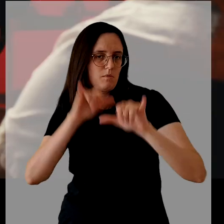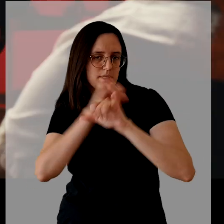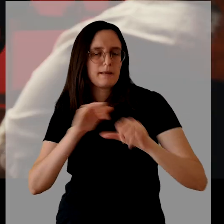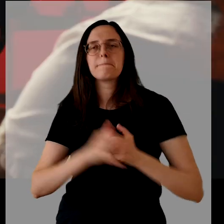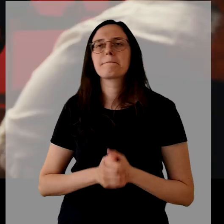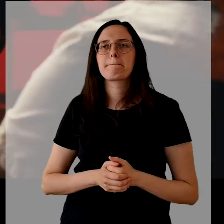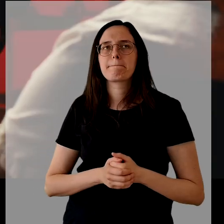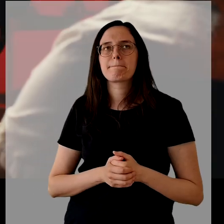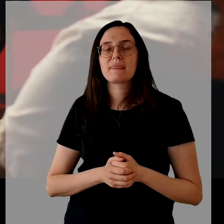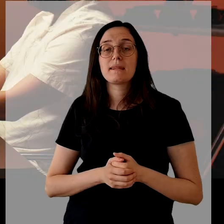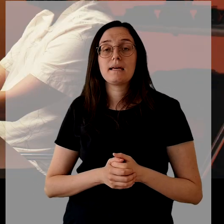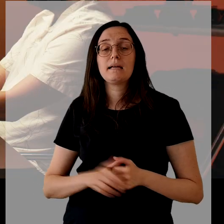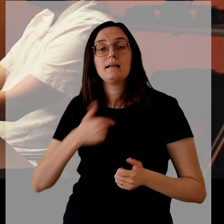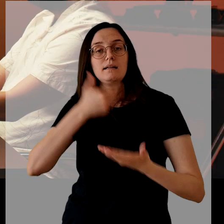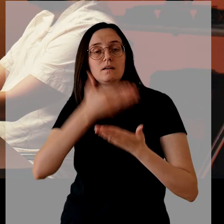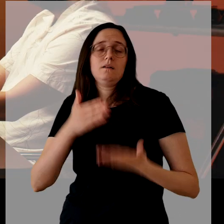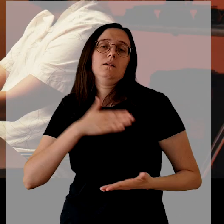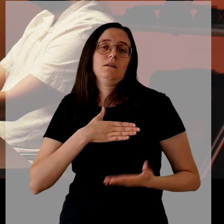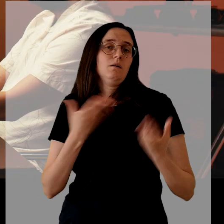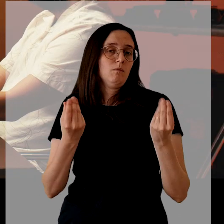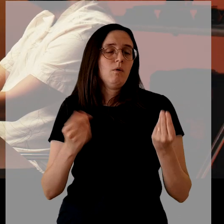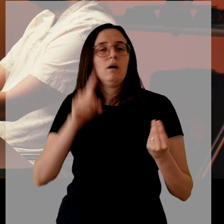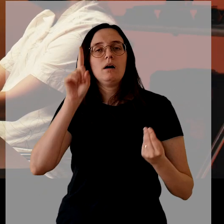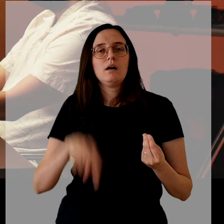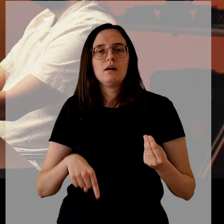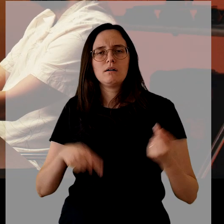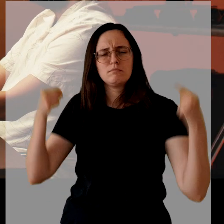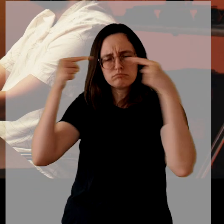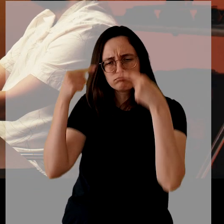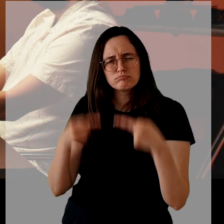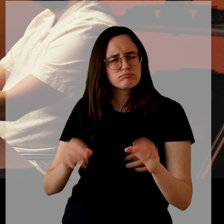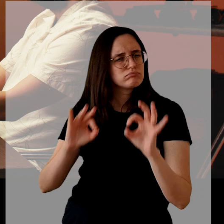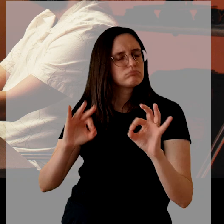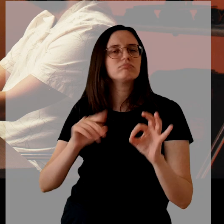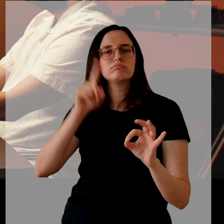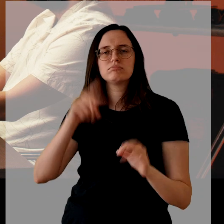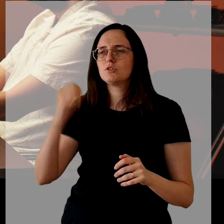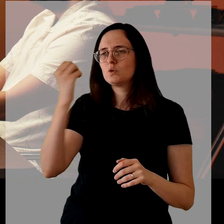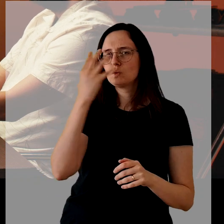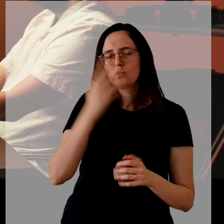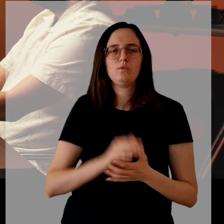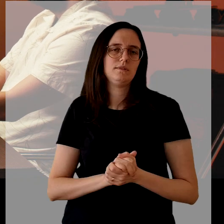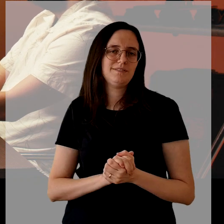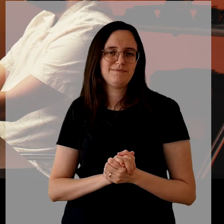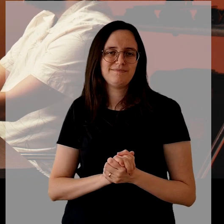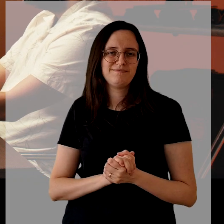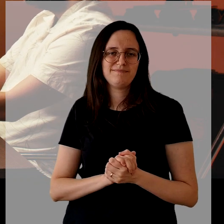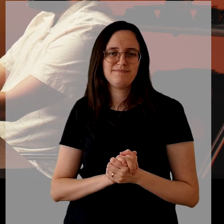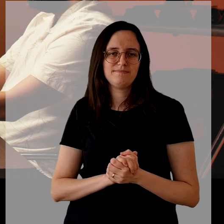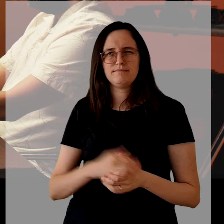também. E comecei a gostar muito do refinamento que tem com a luz,